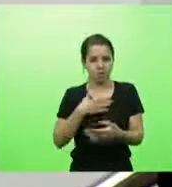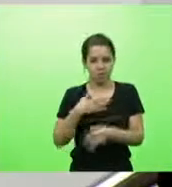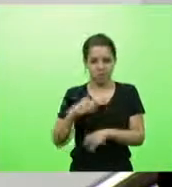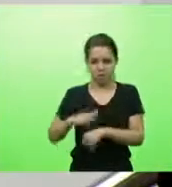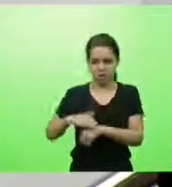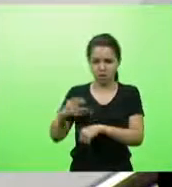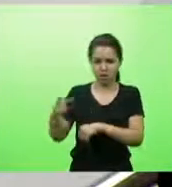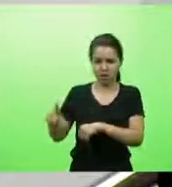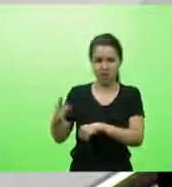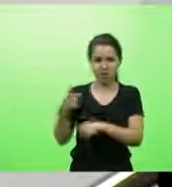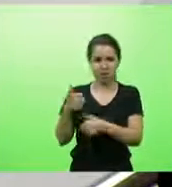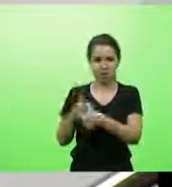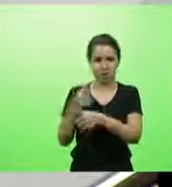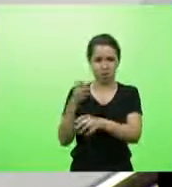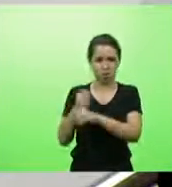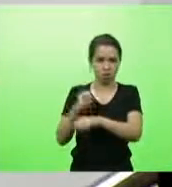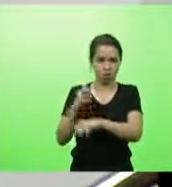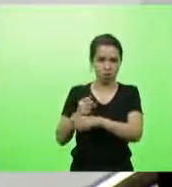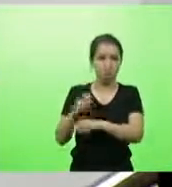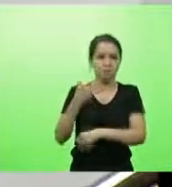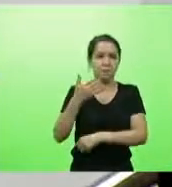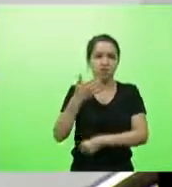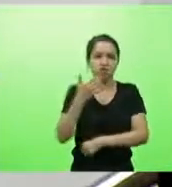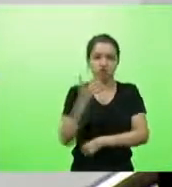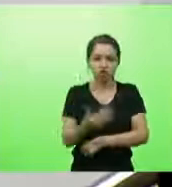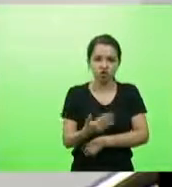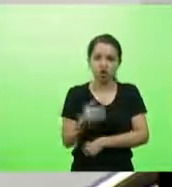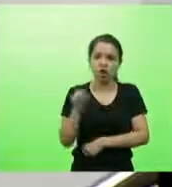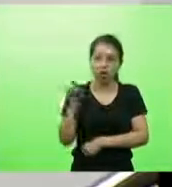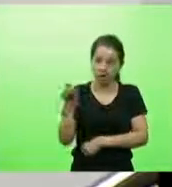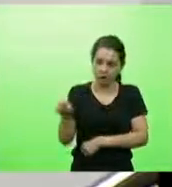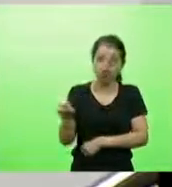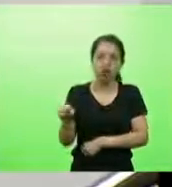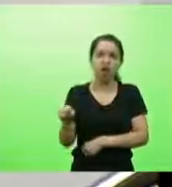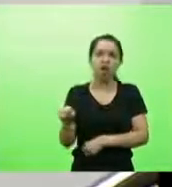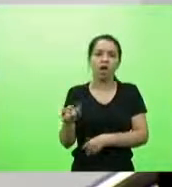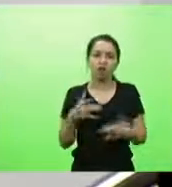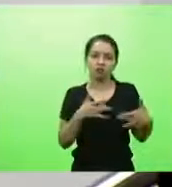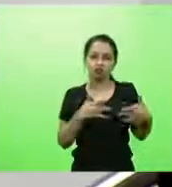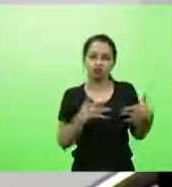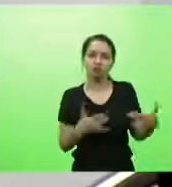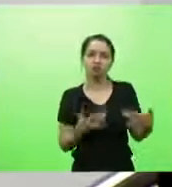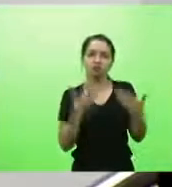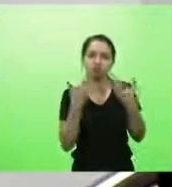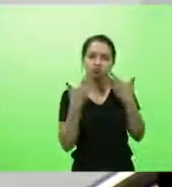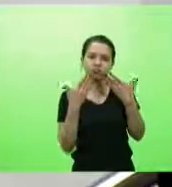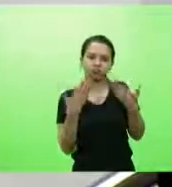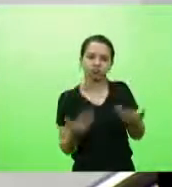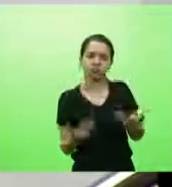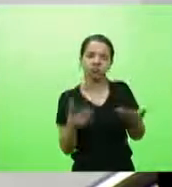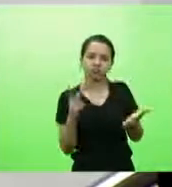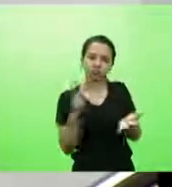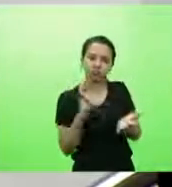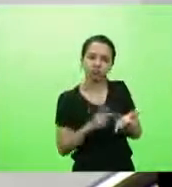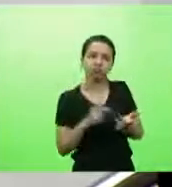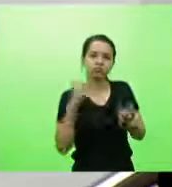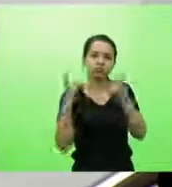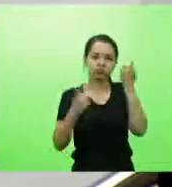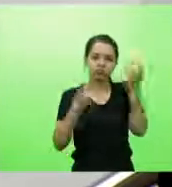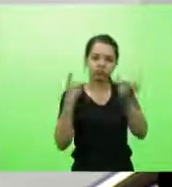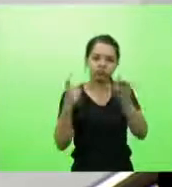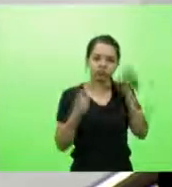de Contas, ele estava pedindo esse lockdown, que ele pudesse, então, ser solidário, mostrar que realmente a sua preocupação é